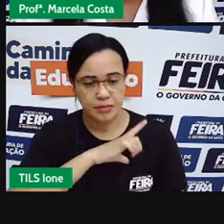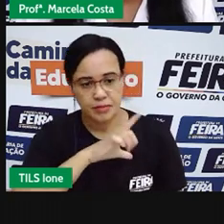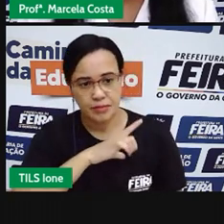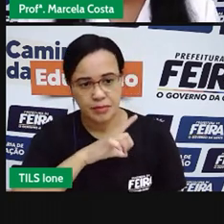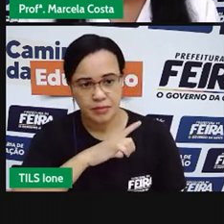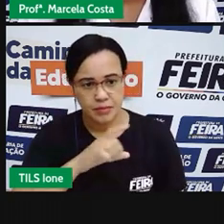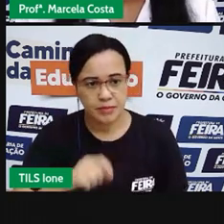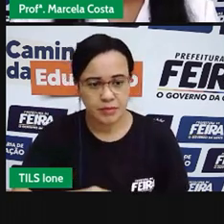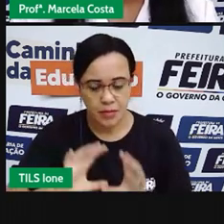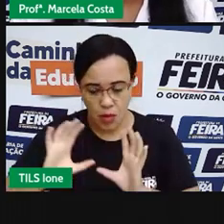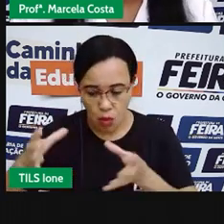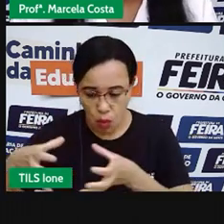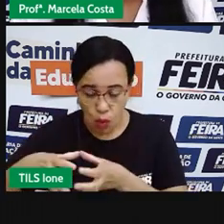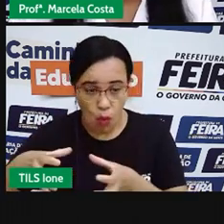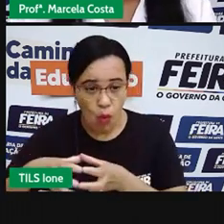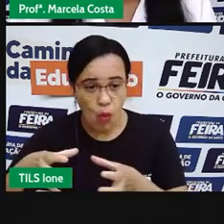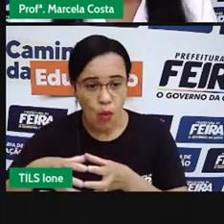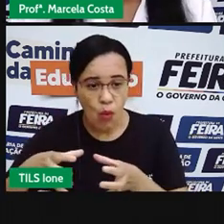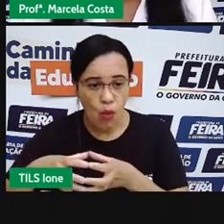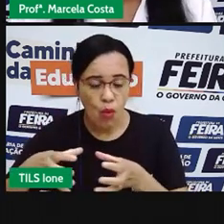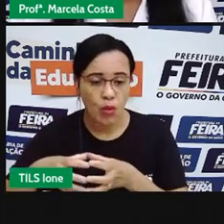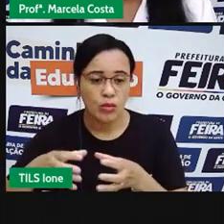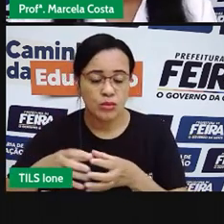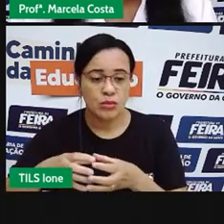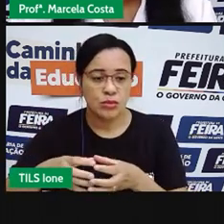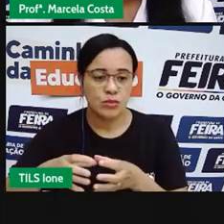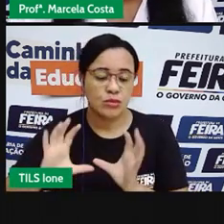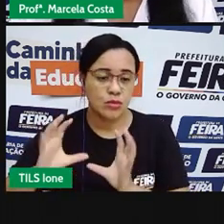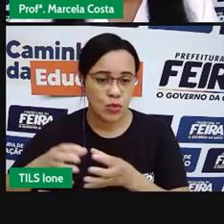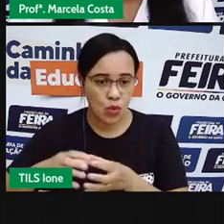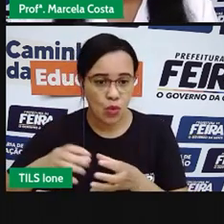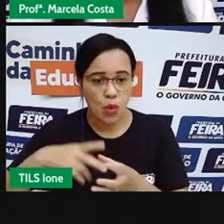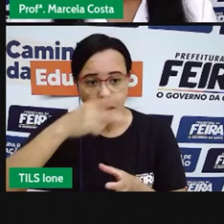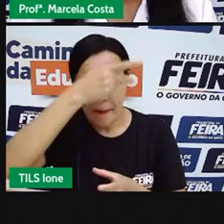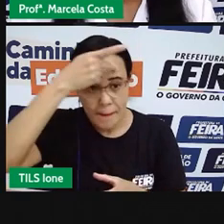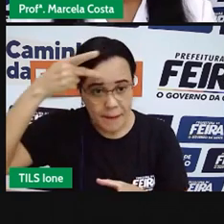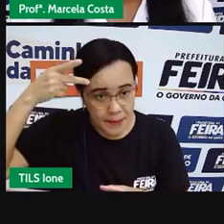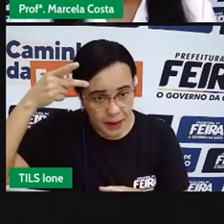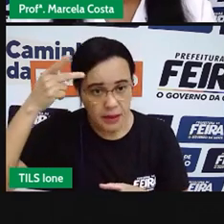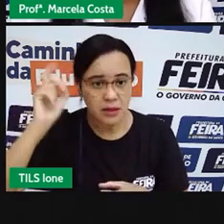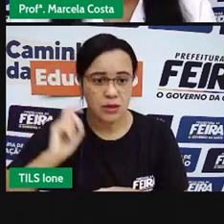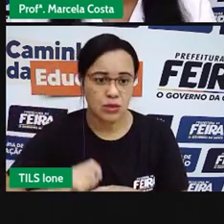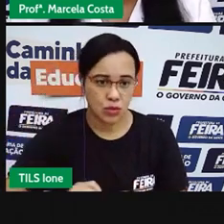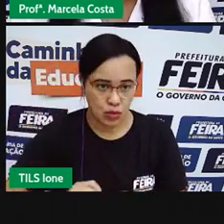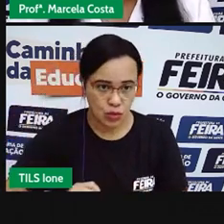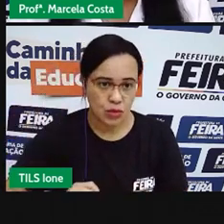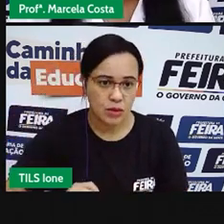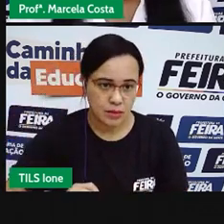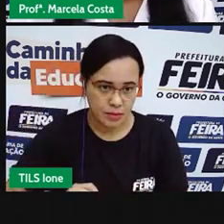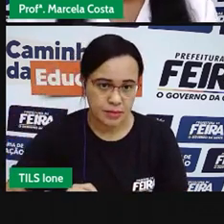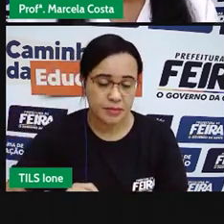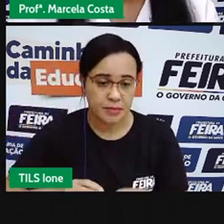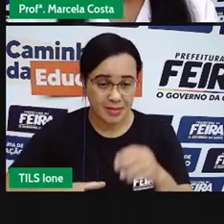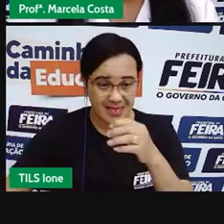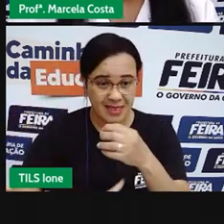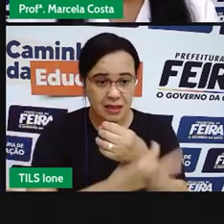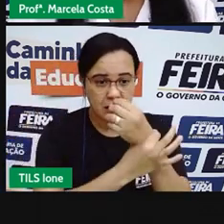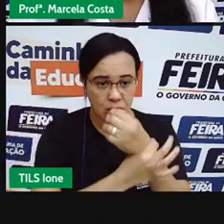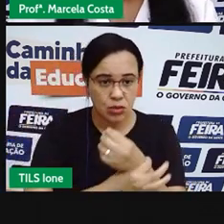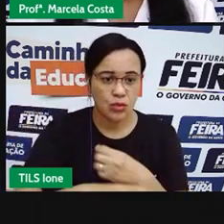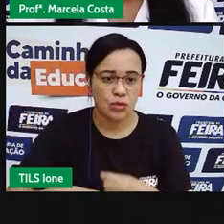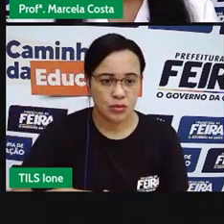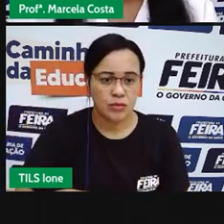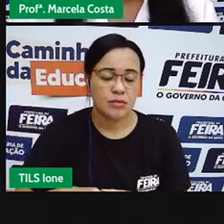uma equipe, né? Uma equipe que faz parte dos agentes de segurança que